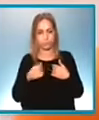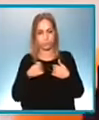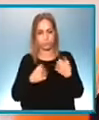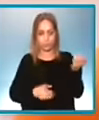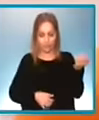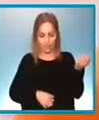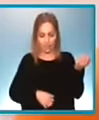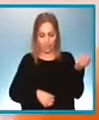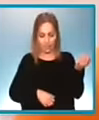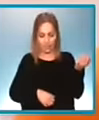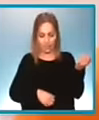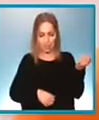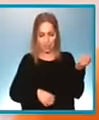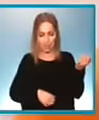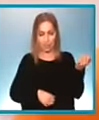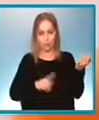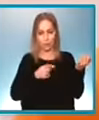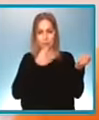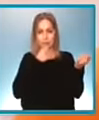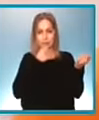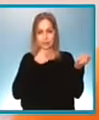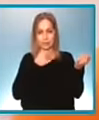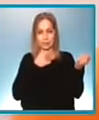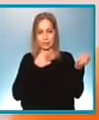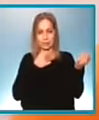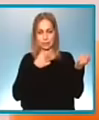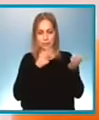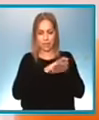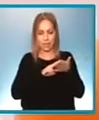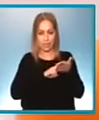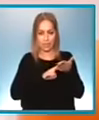guitarra, comecei